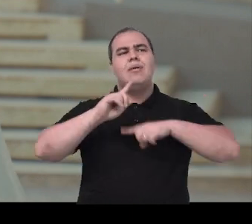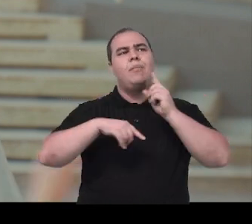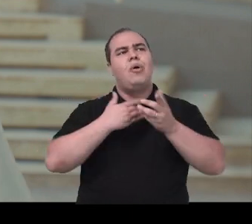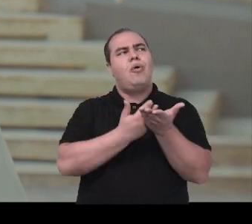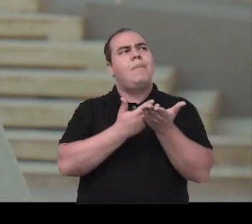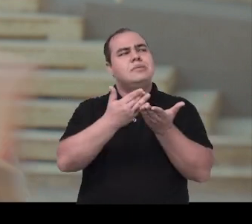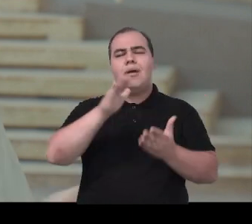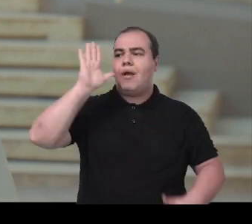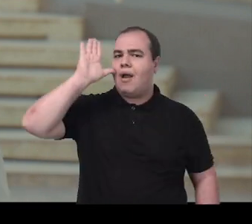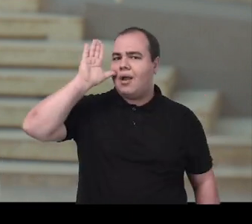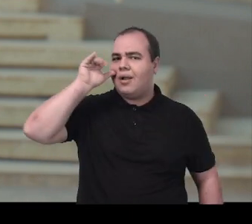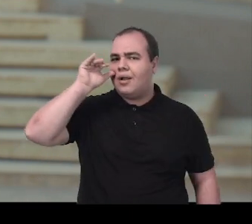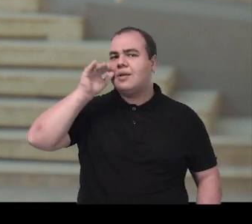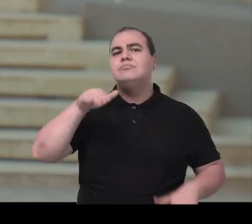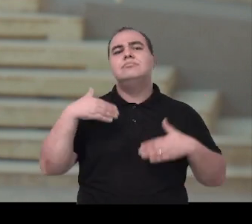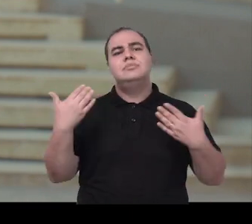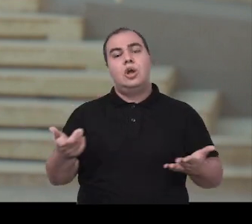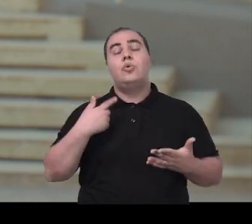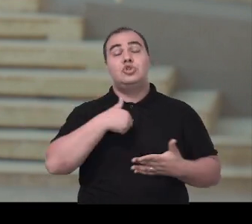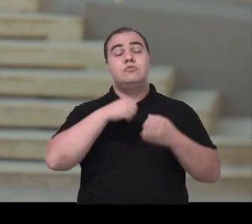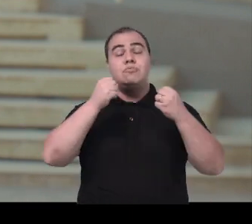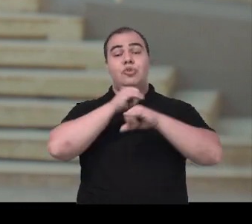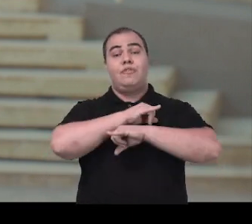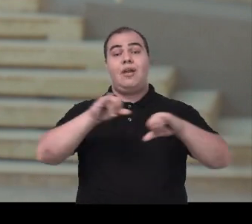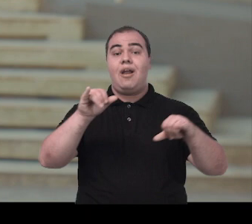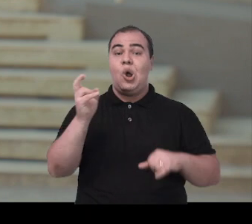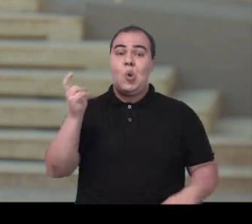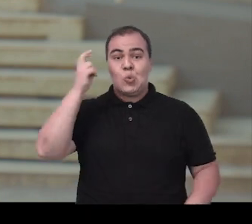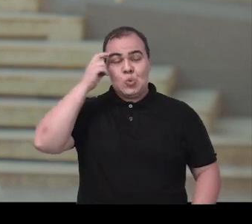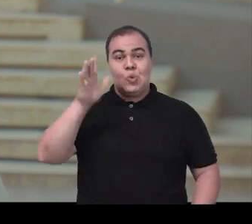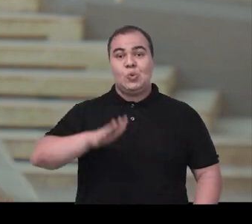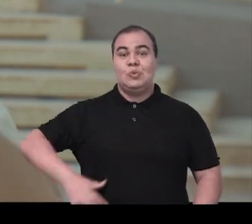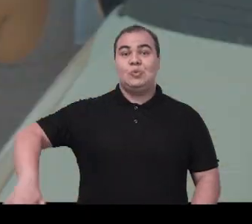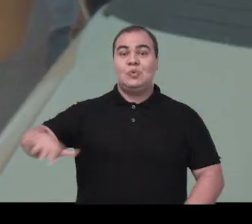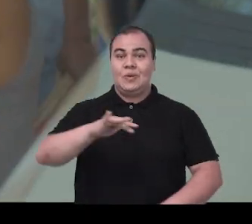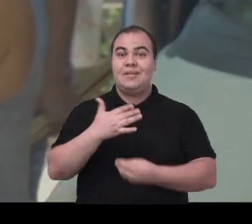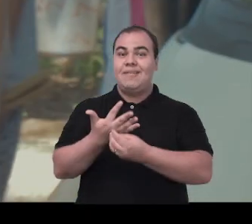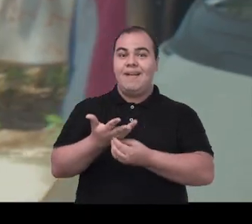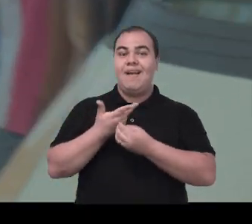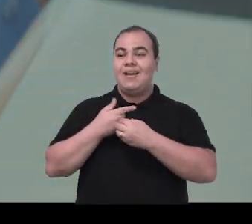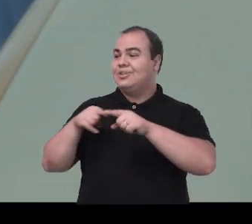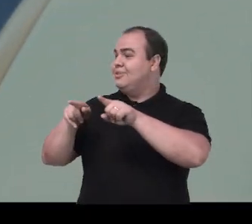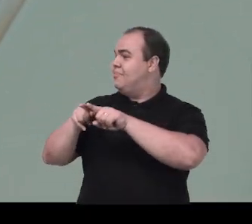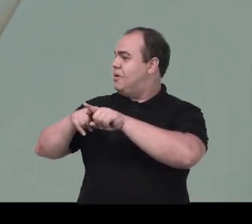eventos, mas depois começou a ter uma certa curiosidade. Então, a gente pode dizer que, de certa maneira, a cultura como um todo, e a arte é um dos campos da